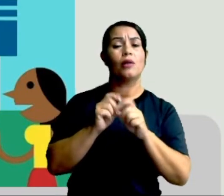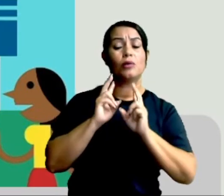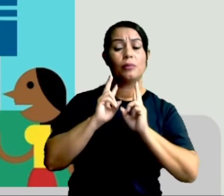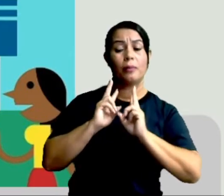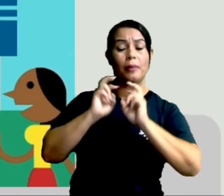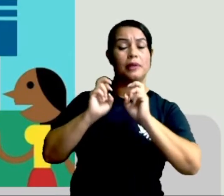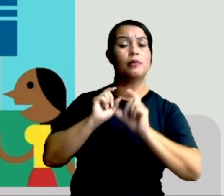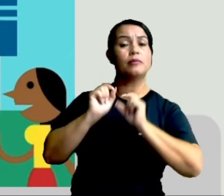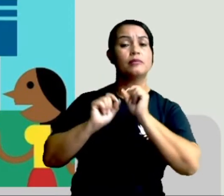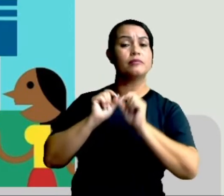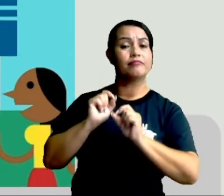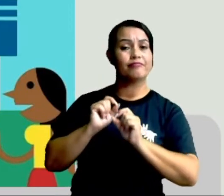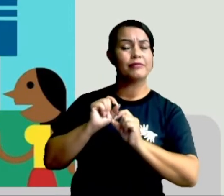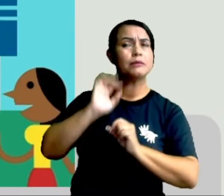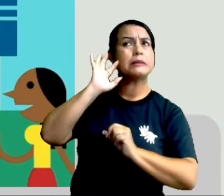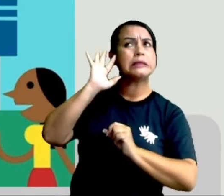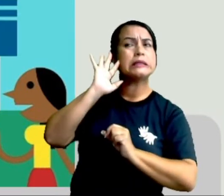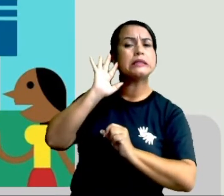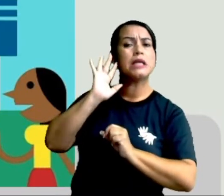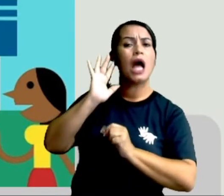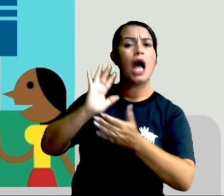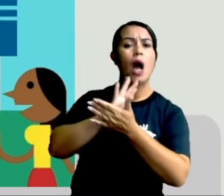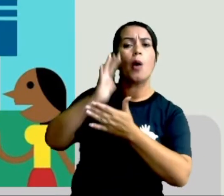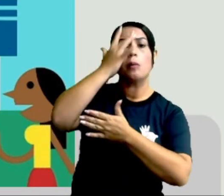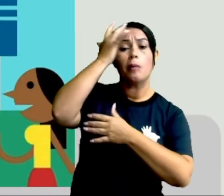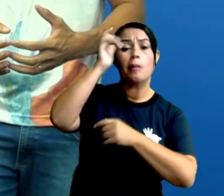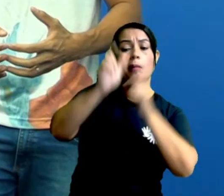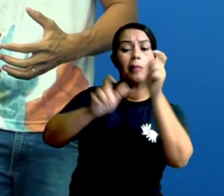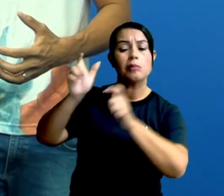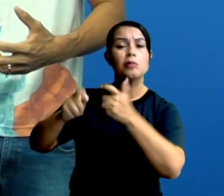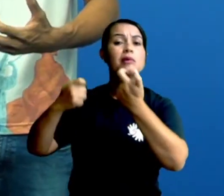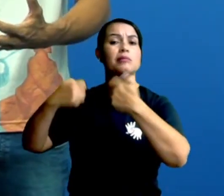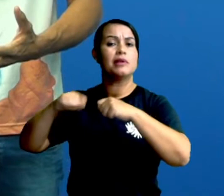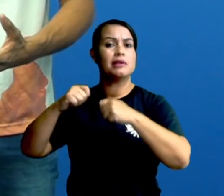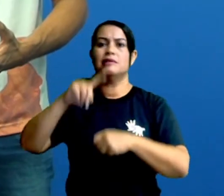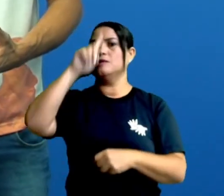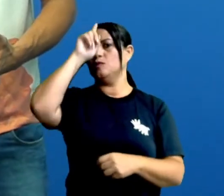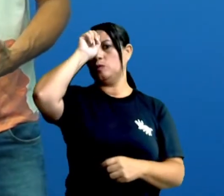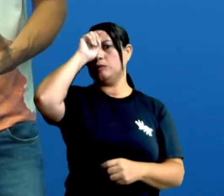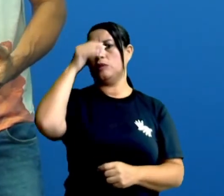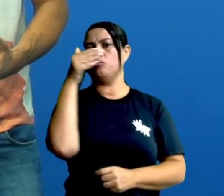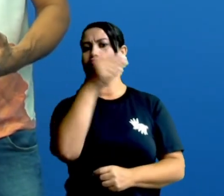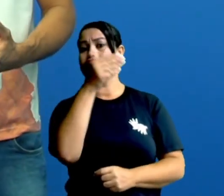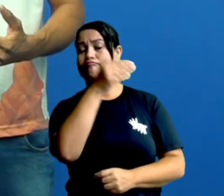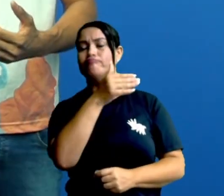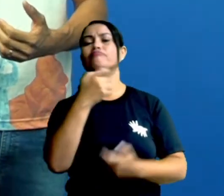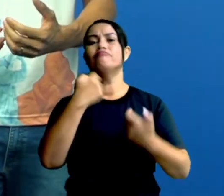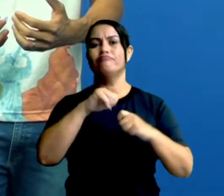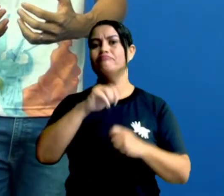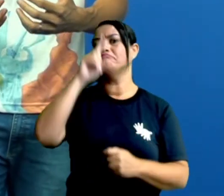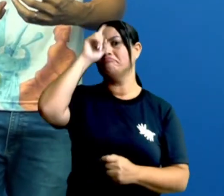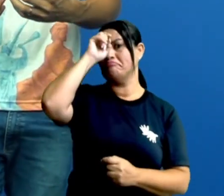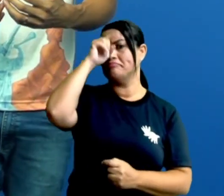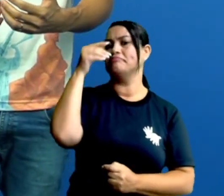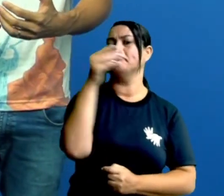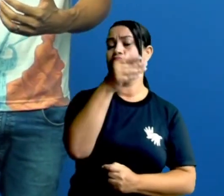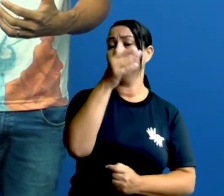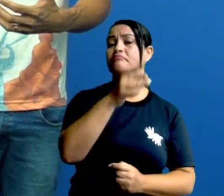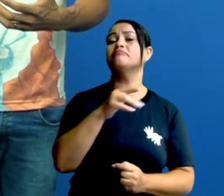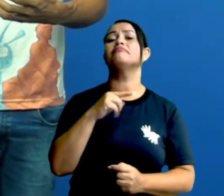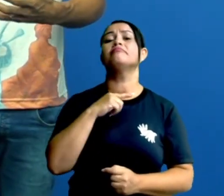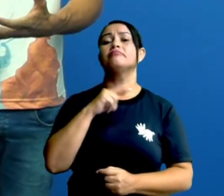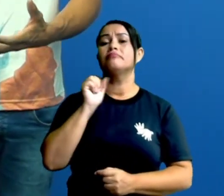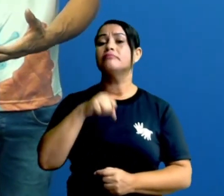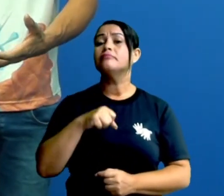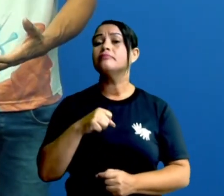obrigatoriamente imaginando que as pessoas tendem a precisar dos hospitais, tendem a precisar de um atendimento